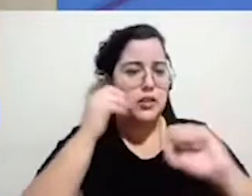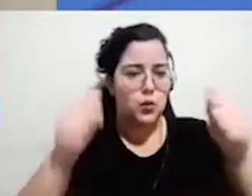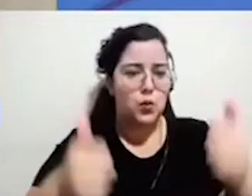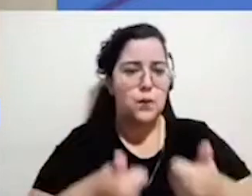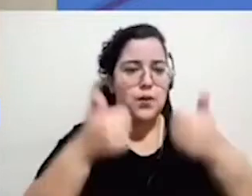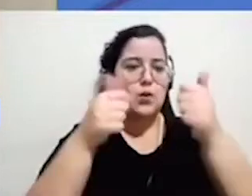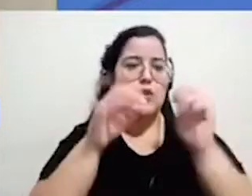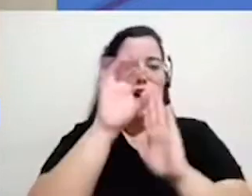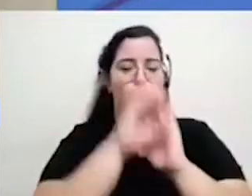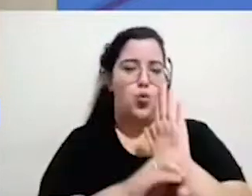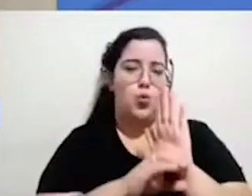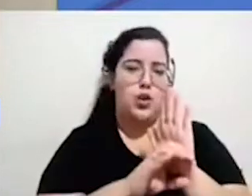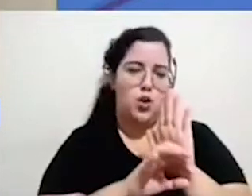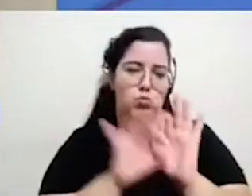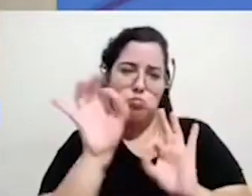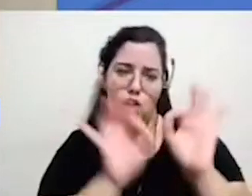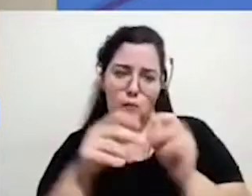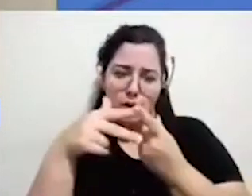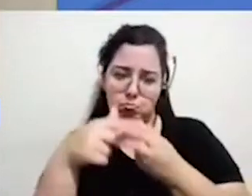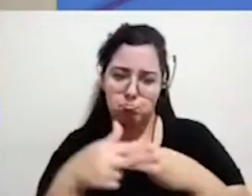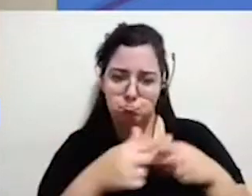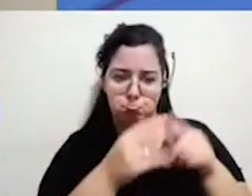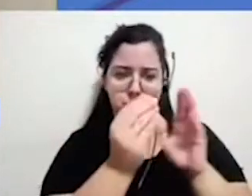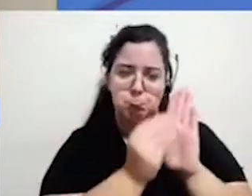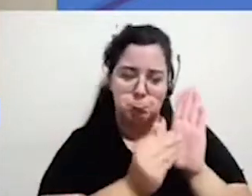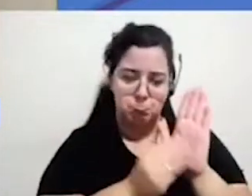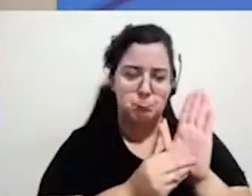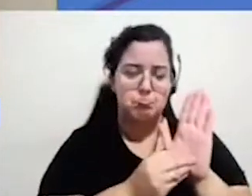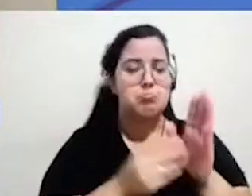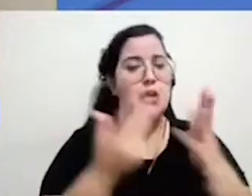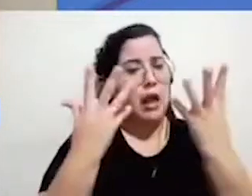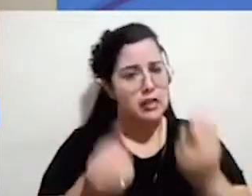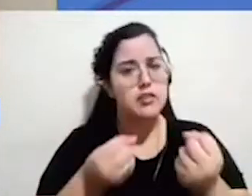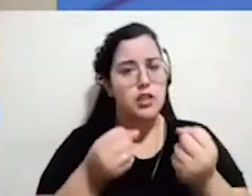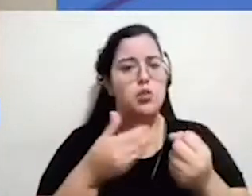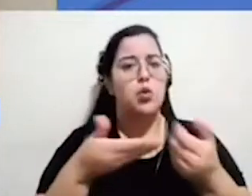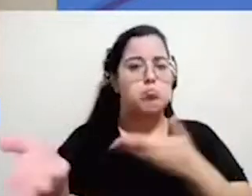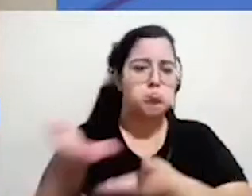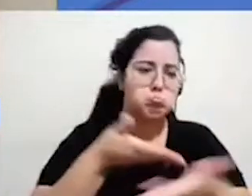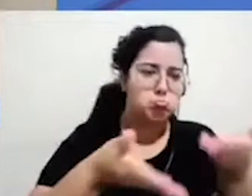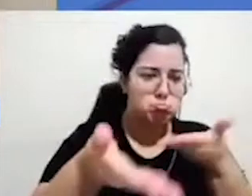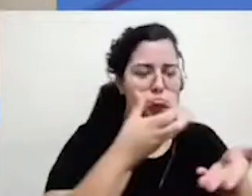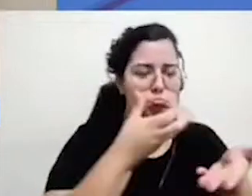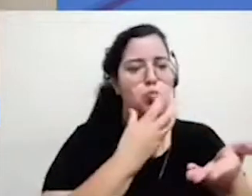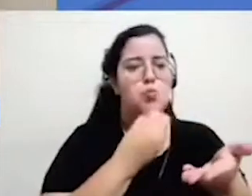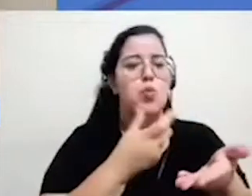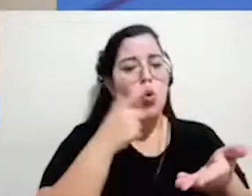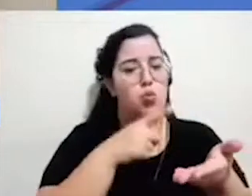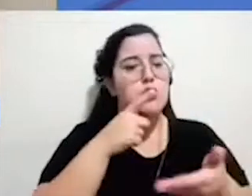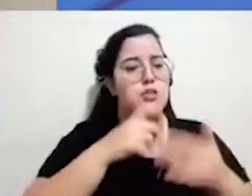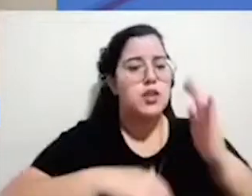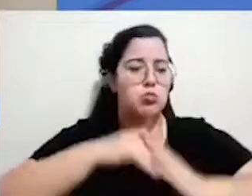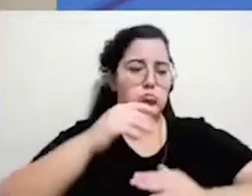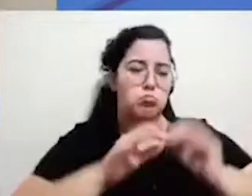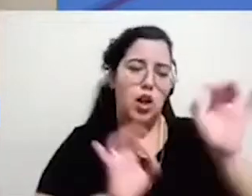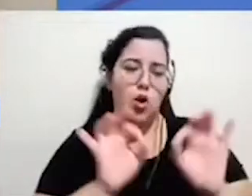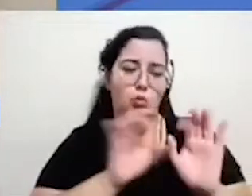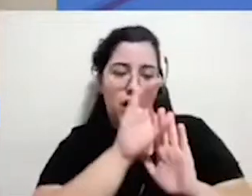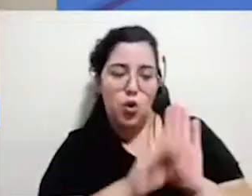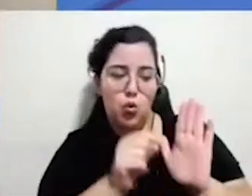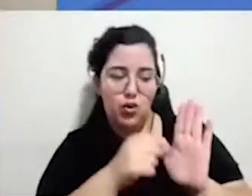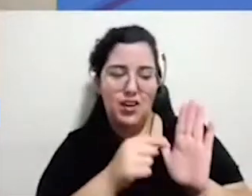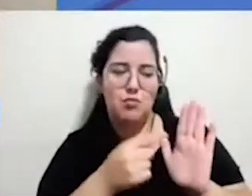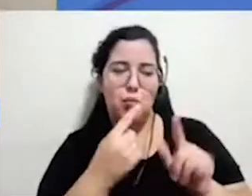currículos do Centro Paula Souza. E o Centro Paula Souza se dispôs a ouvir, rever e refazer esses currículos daí. Então,